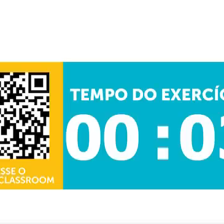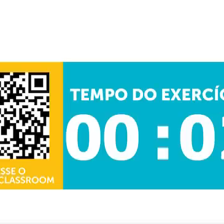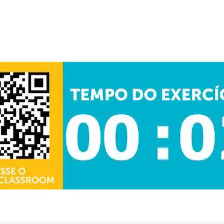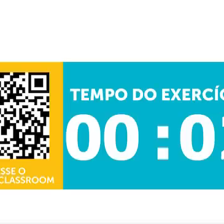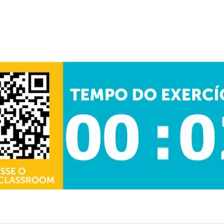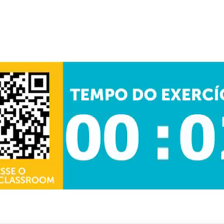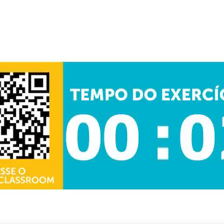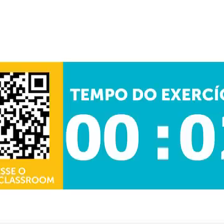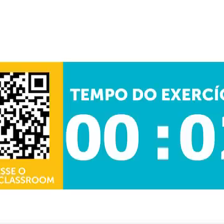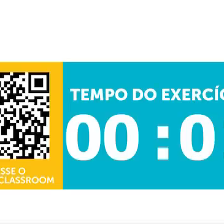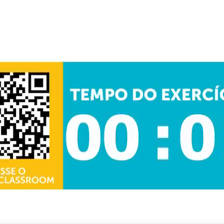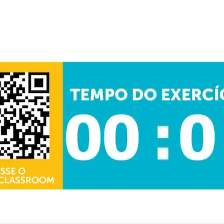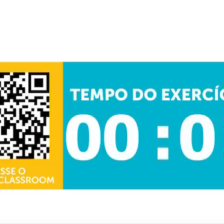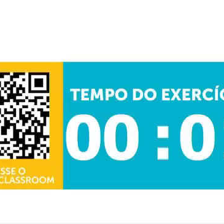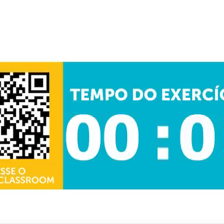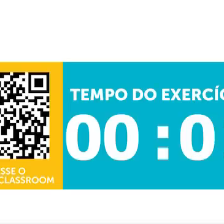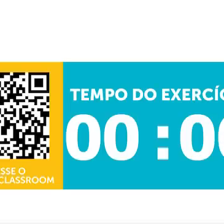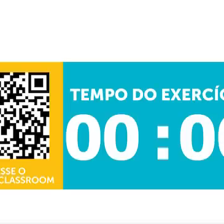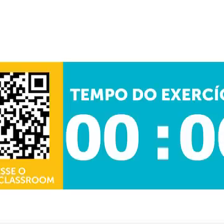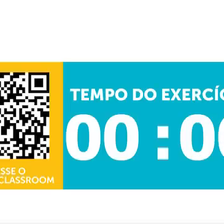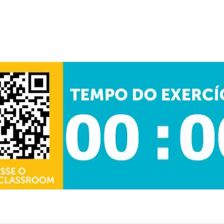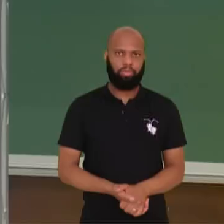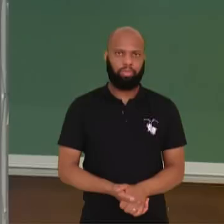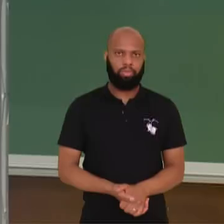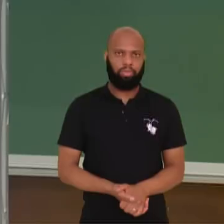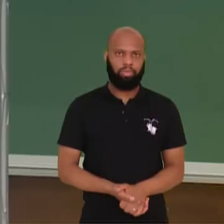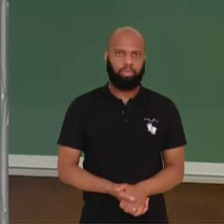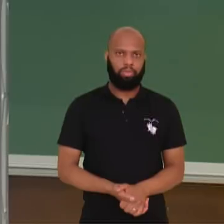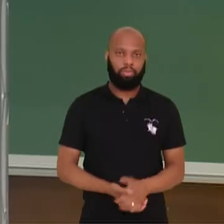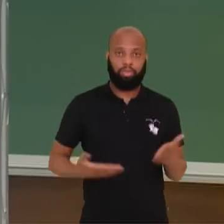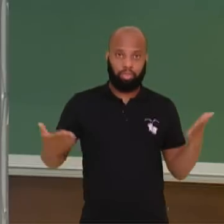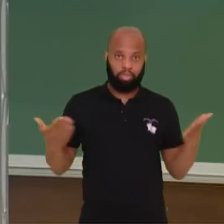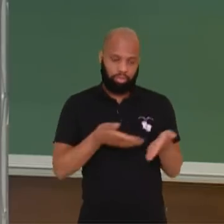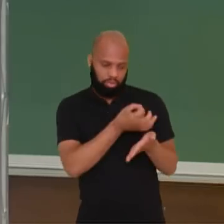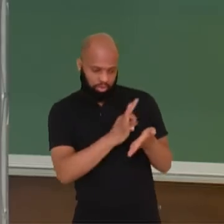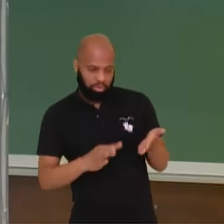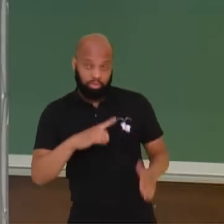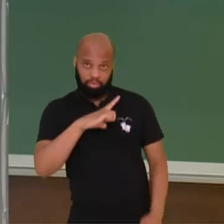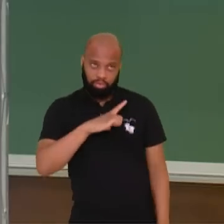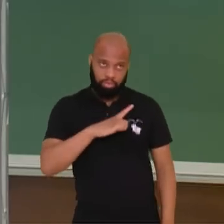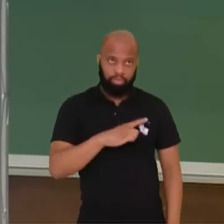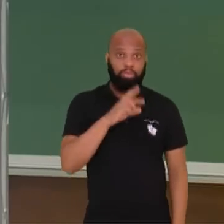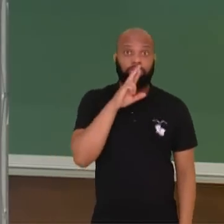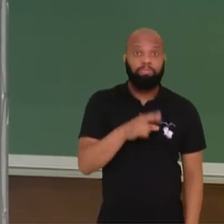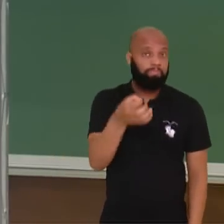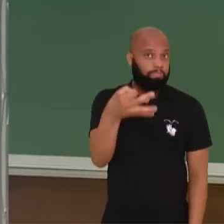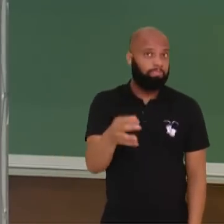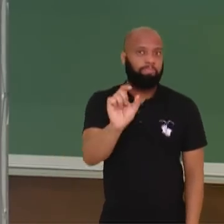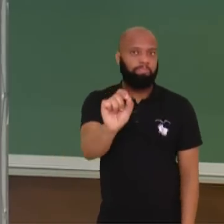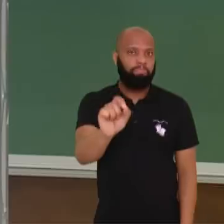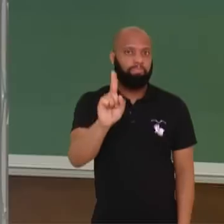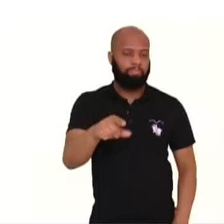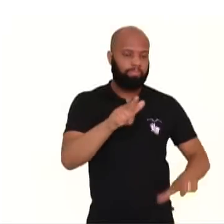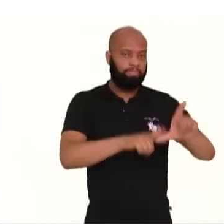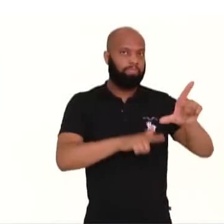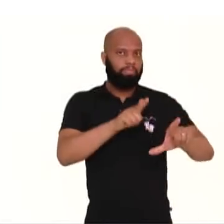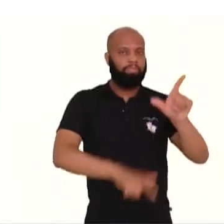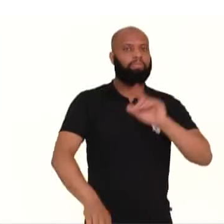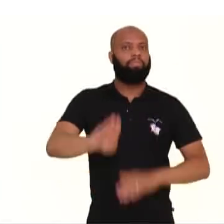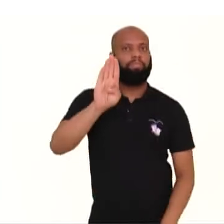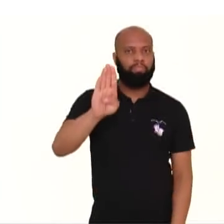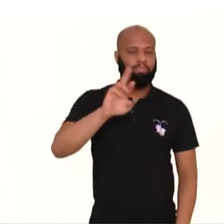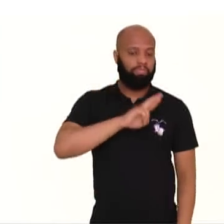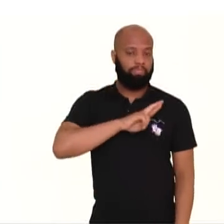Vamos fazer a correção. A resposta certa é a letra B. A